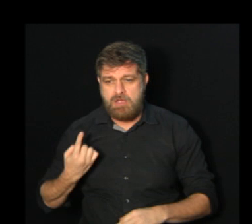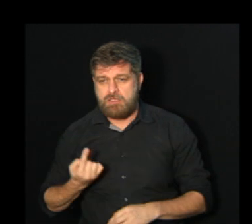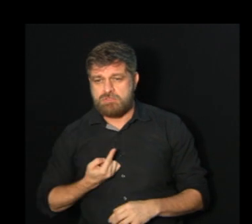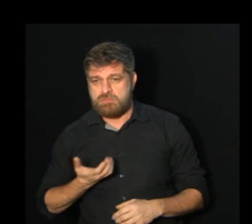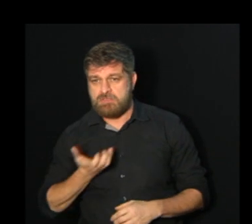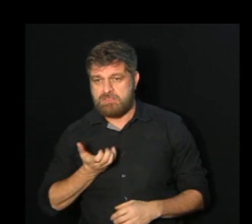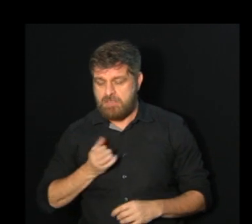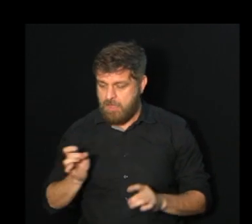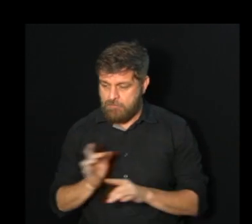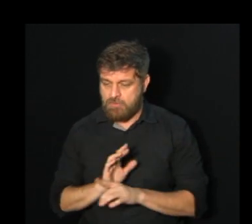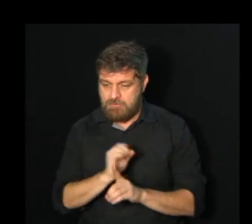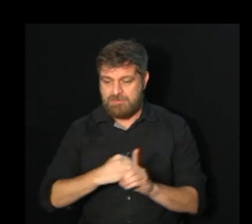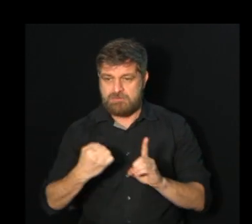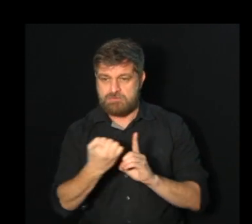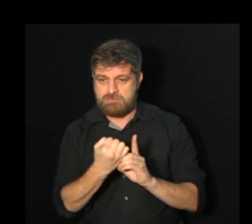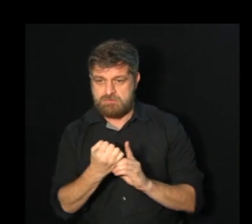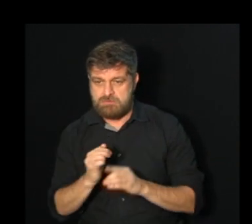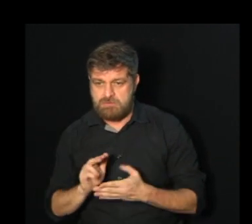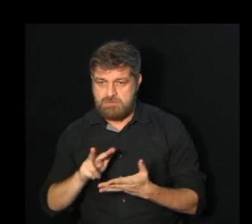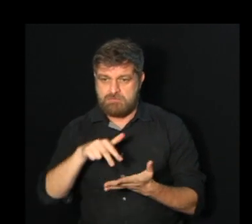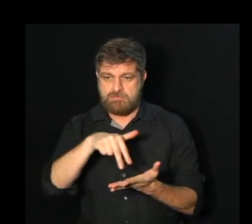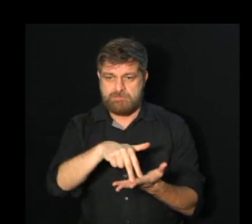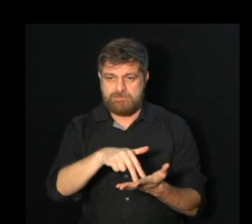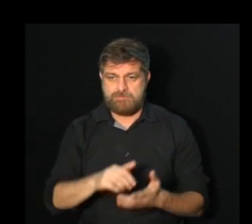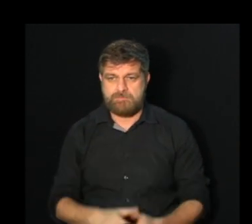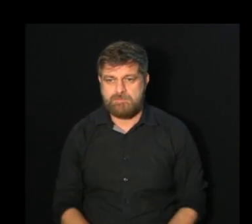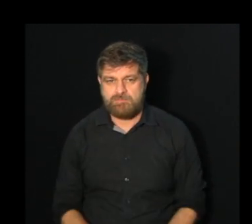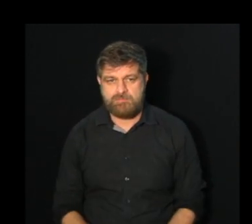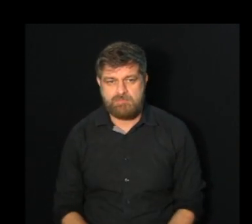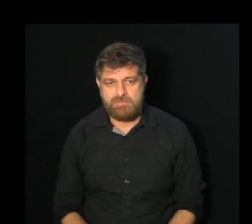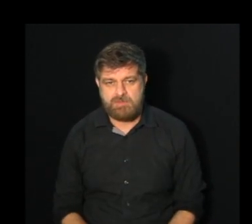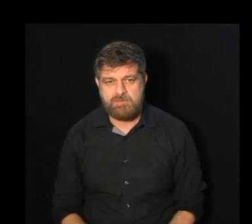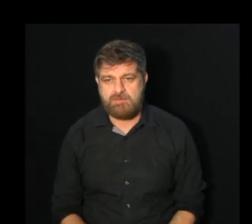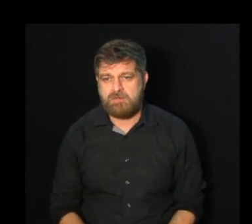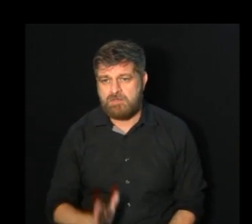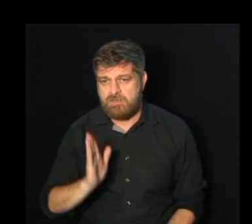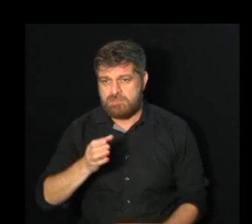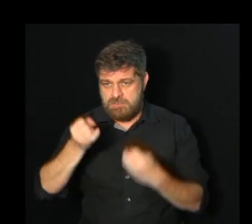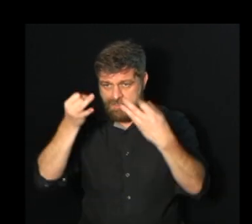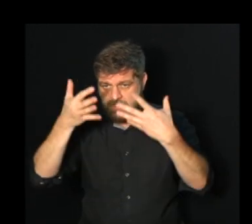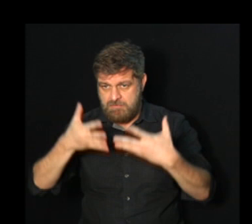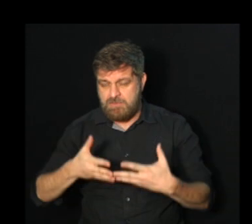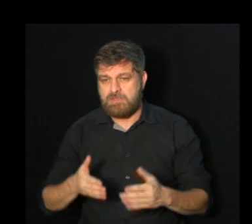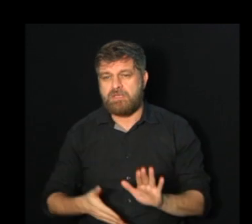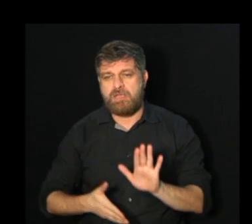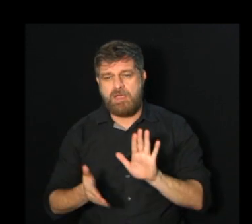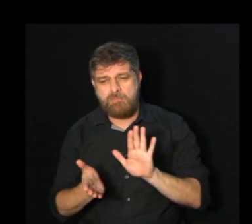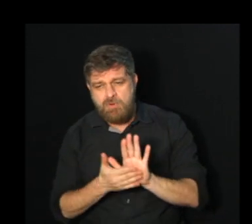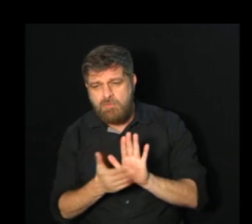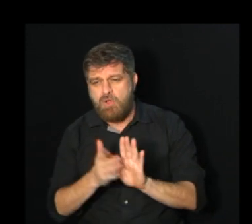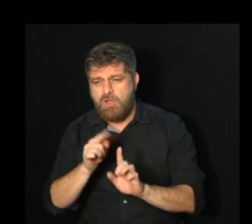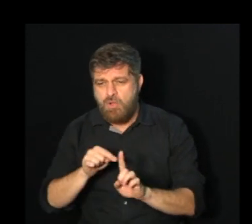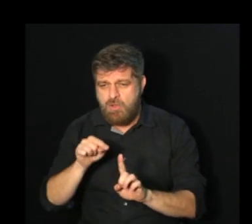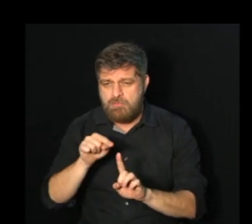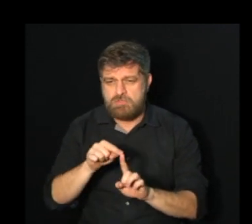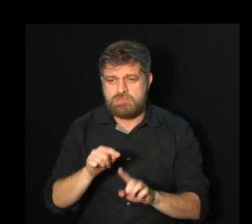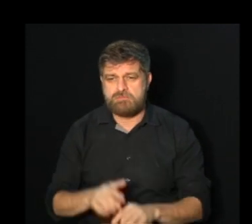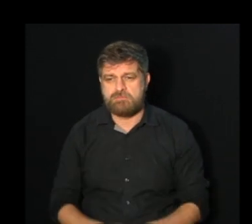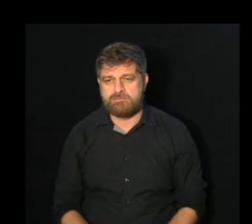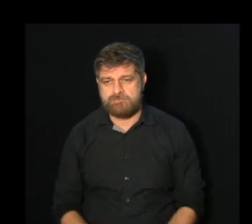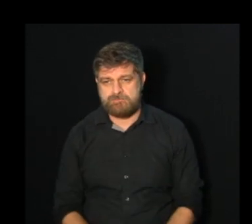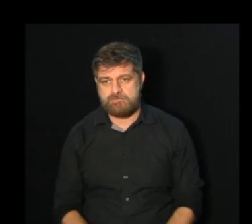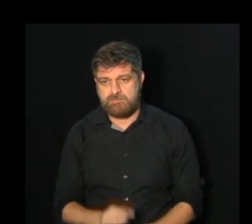à disposição da sociedade. Muito bem, a parte eu já falei bastante da parte de propósito, essa